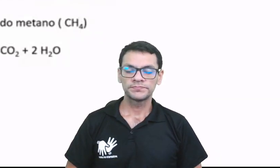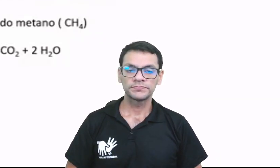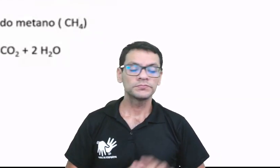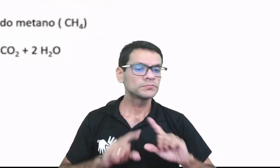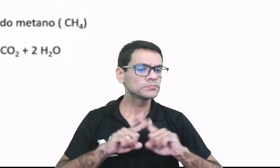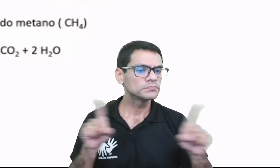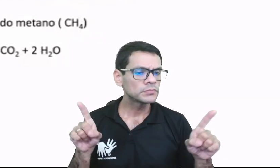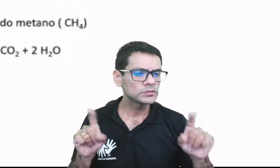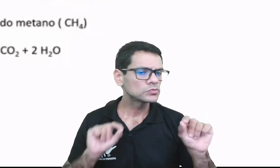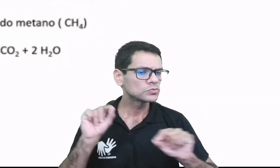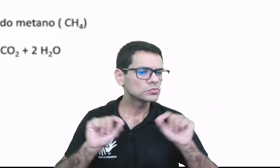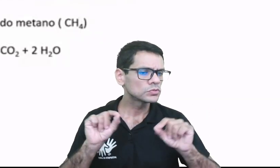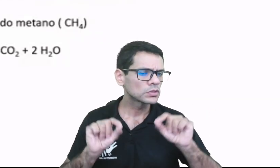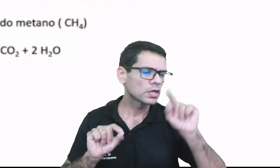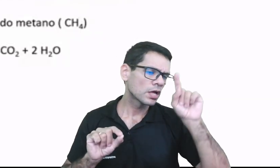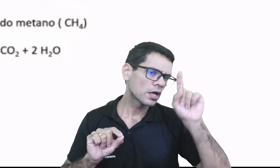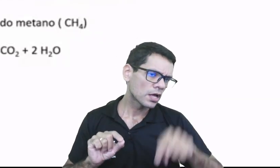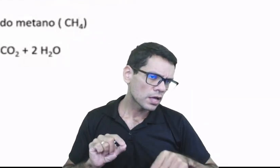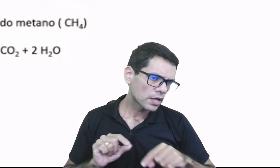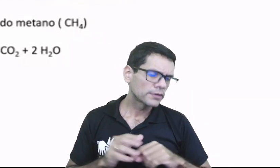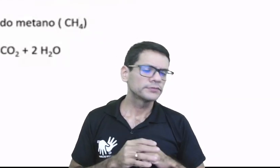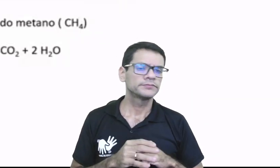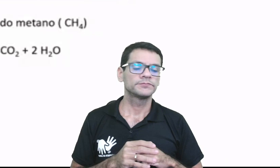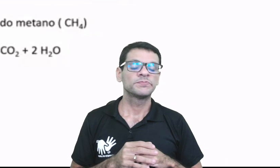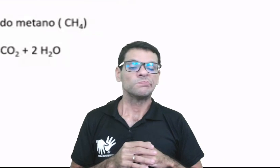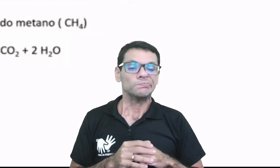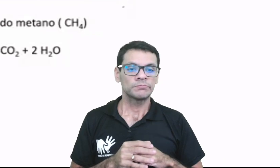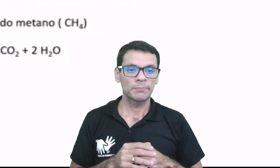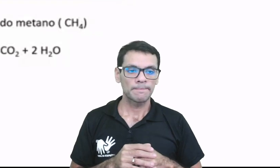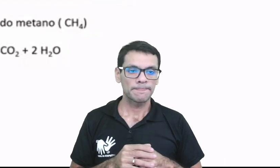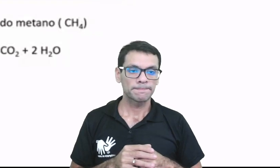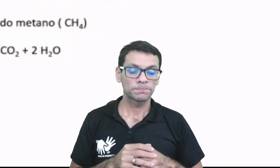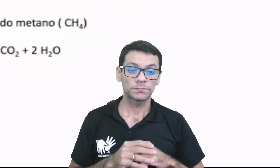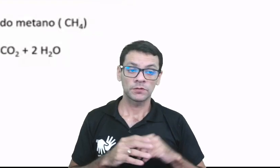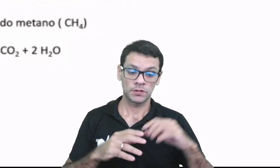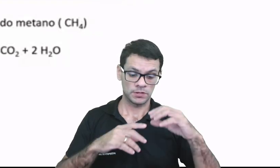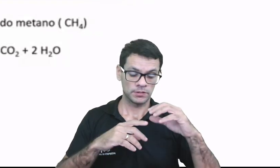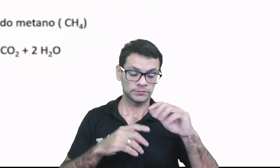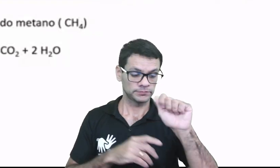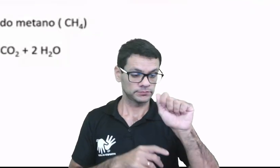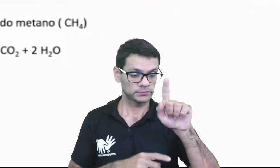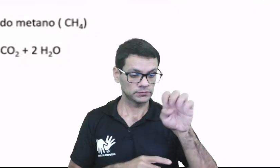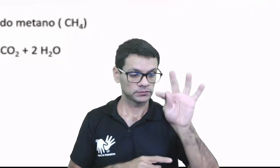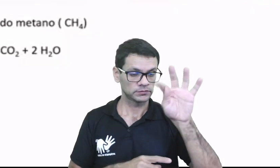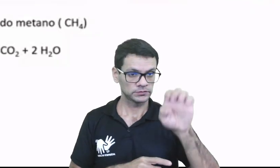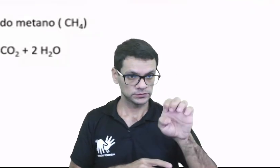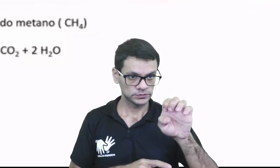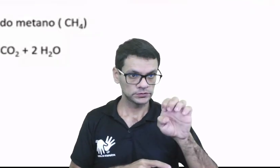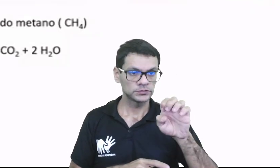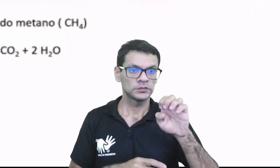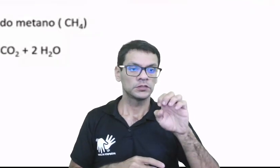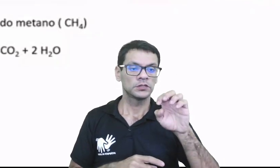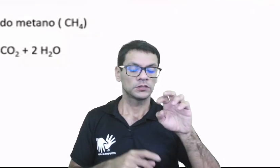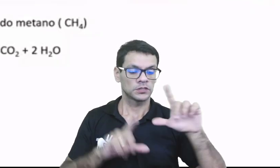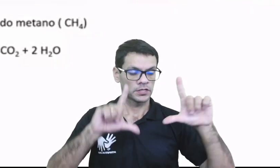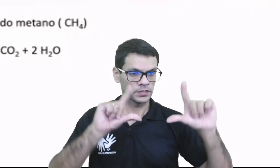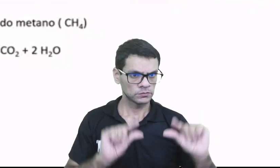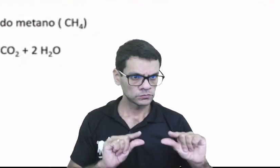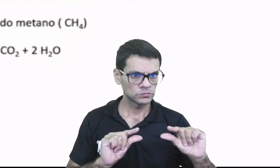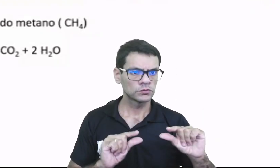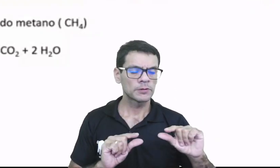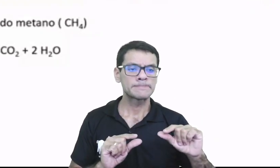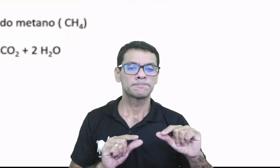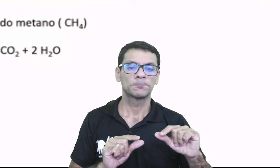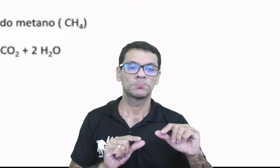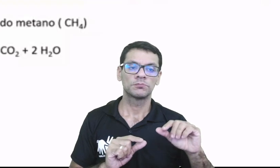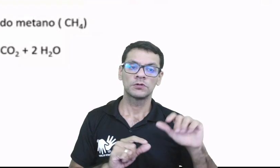agente redutor vai ser a substância toda, né? Ou o agente oxidante vai ser também a substância toda. Vou até